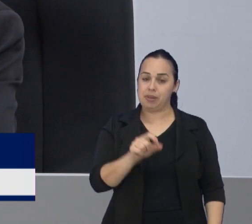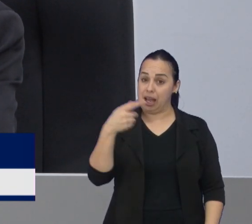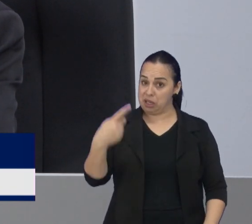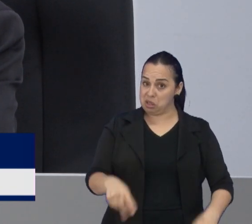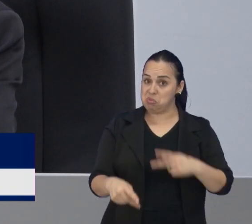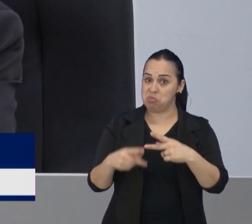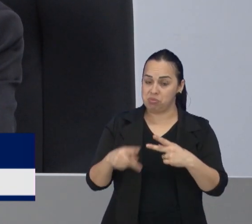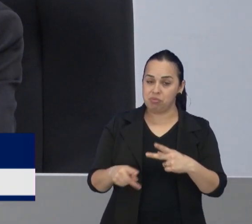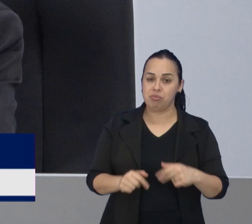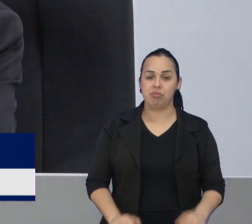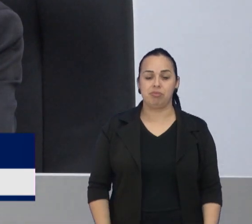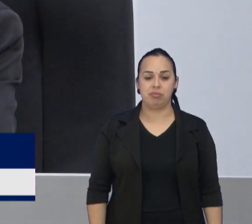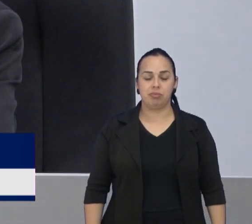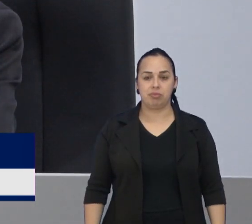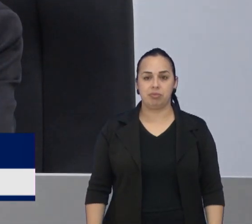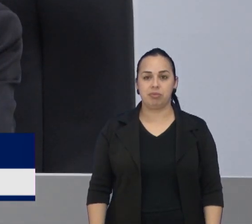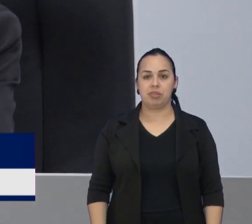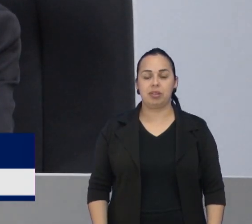Campos.